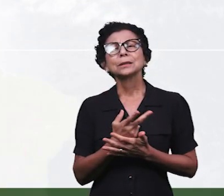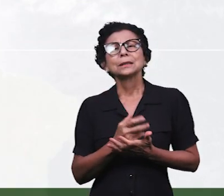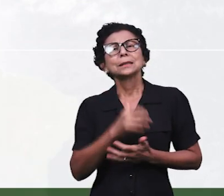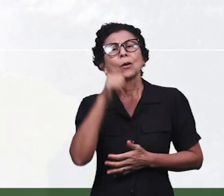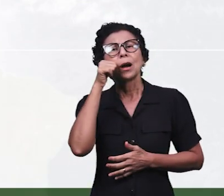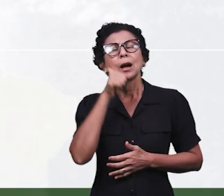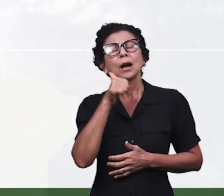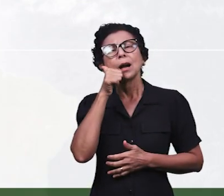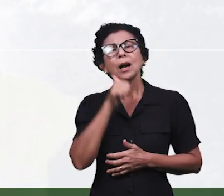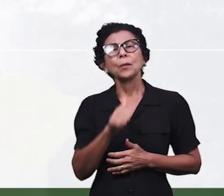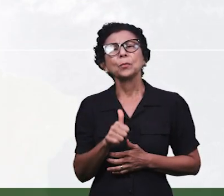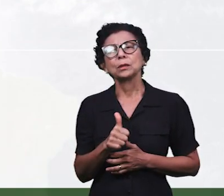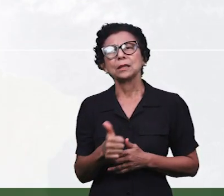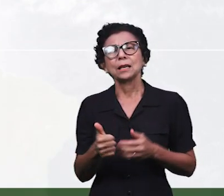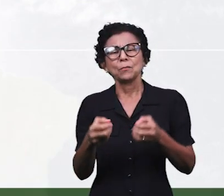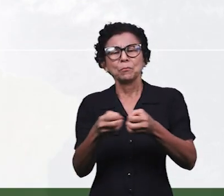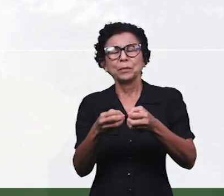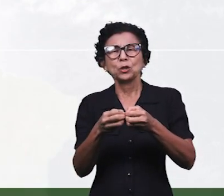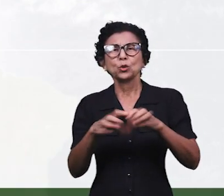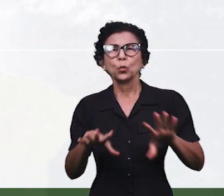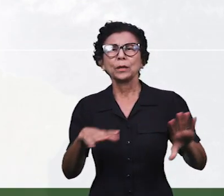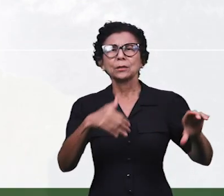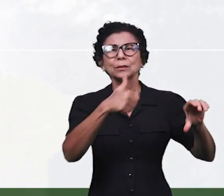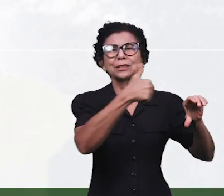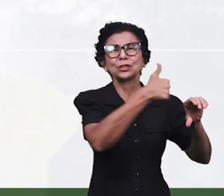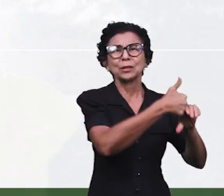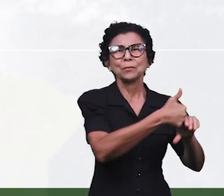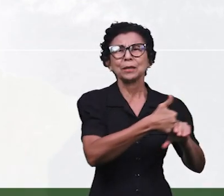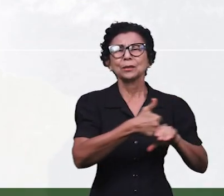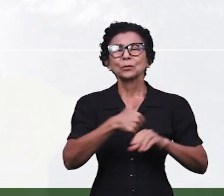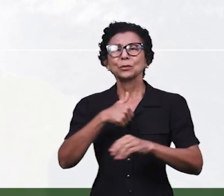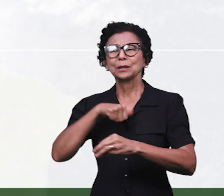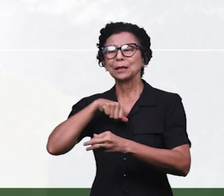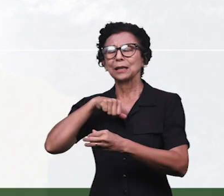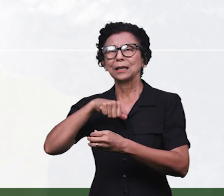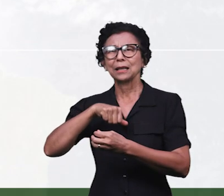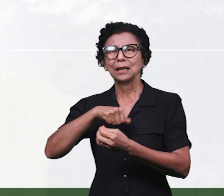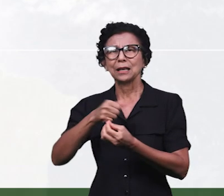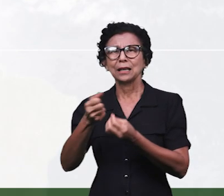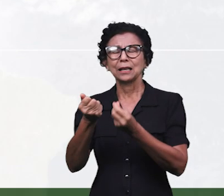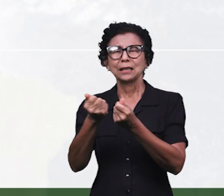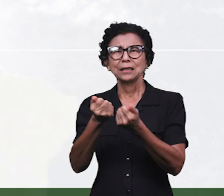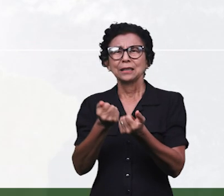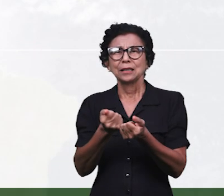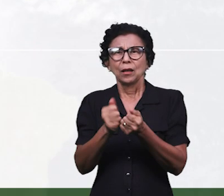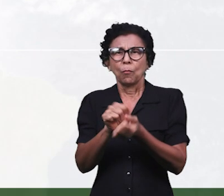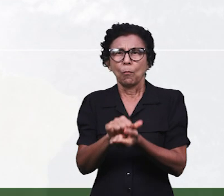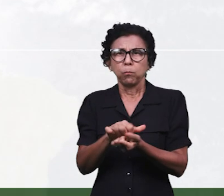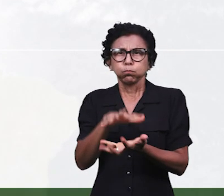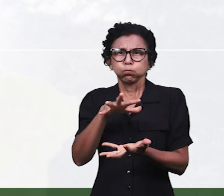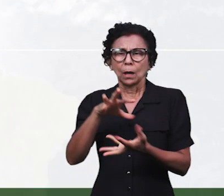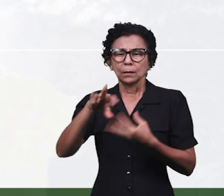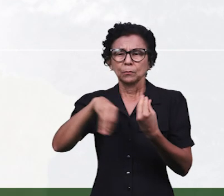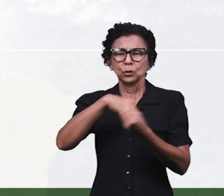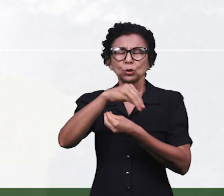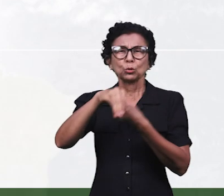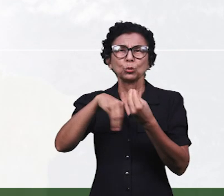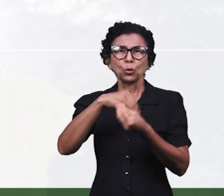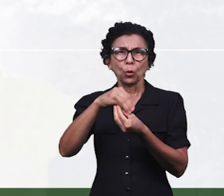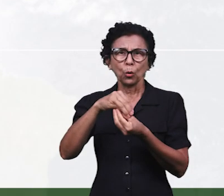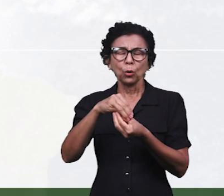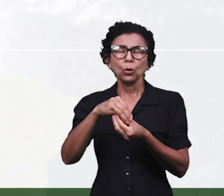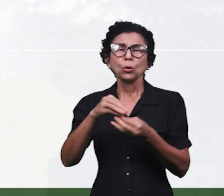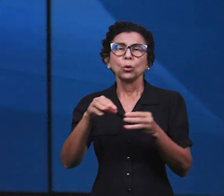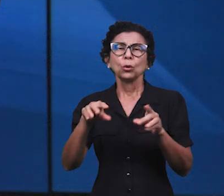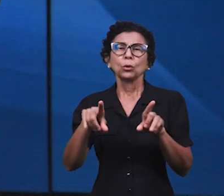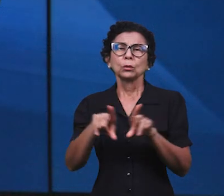pela mulher ao cristianismo quando misturou o fermento nas 3 medidas de trigo? A mulher ali citada